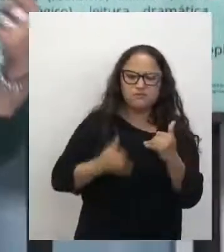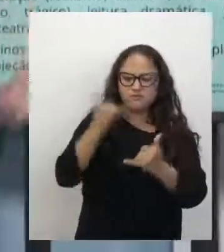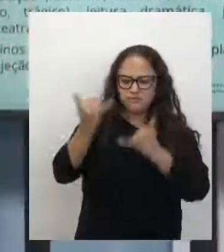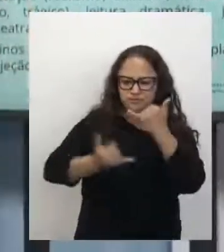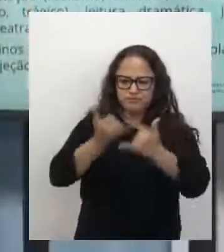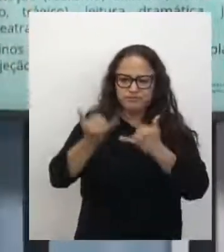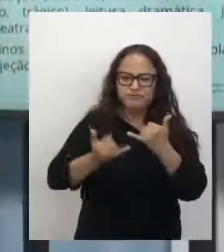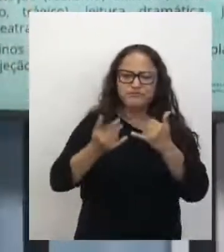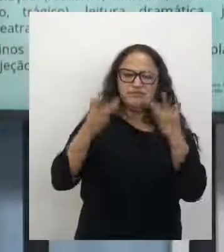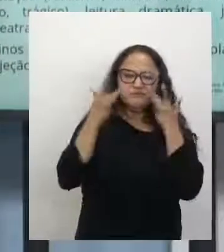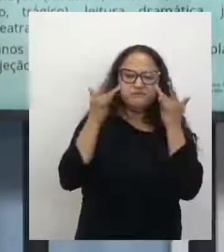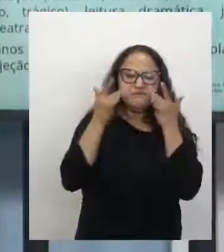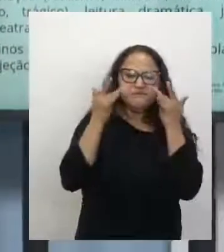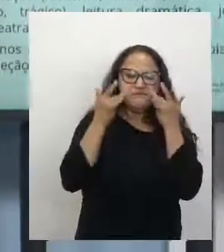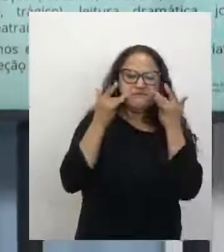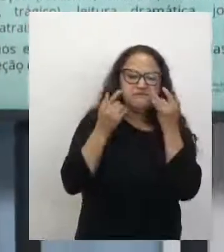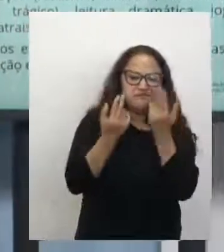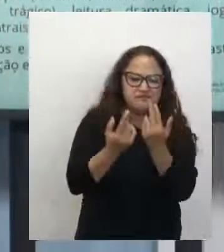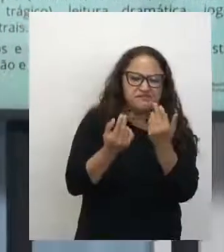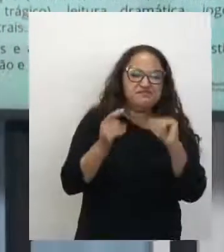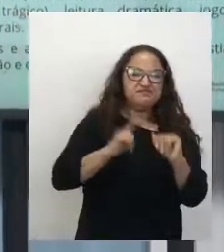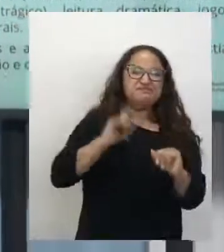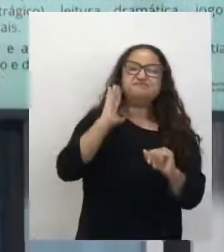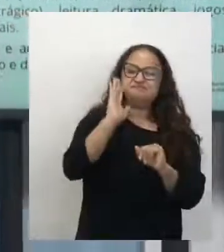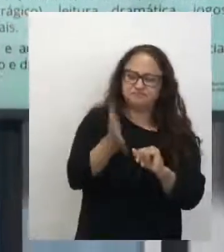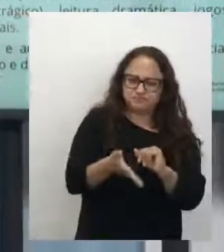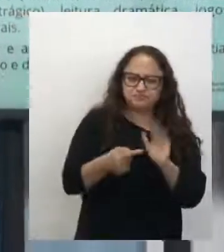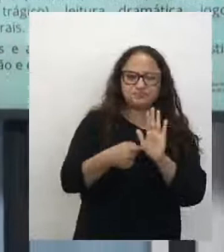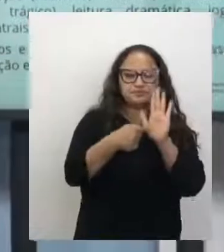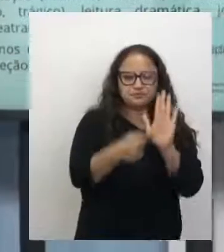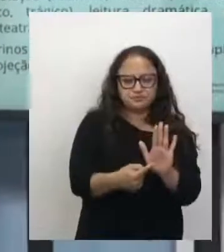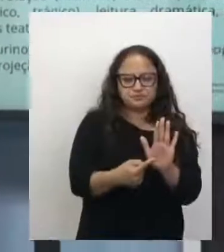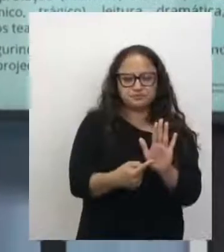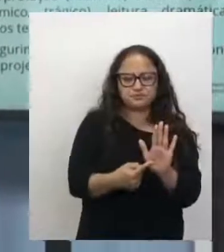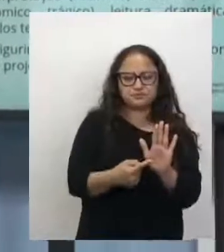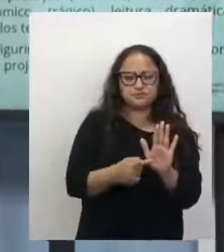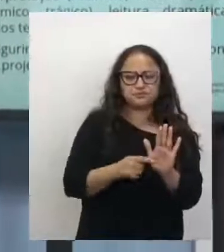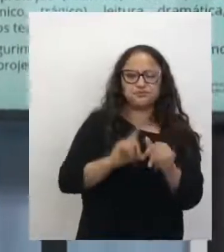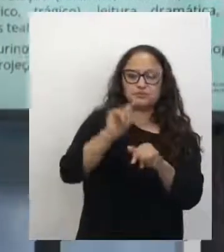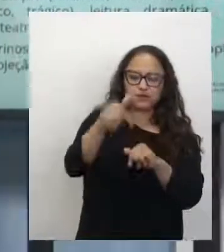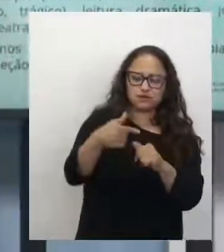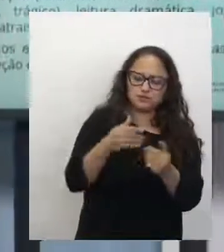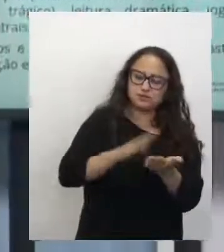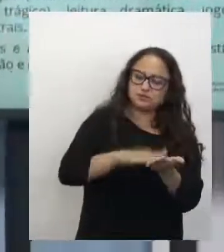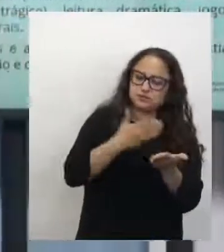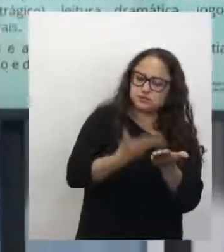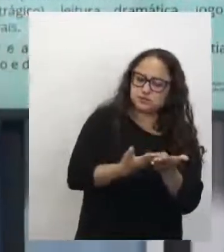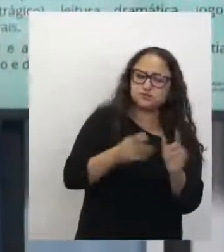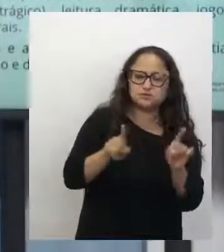vários estilos teatrais também, como a gente citou, né? Além aí das técnicas de interpretação, tá?